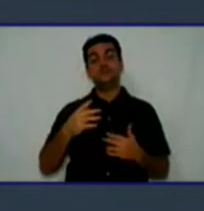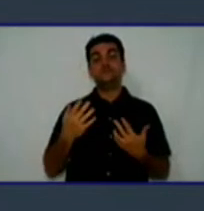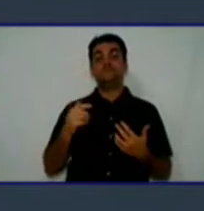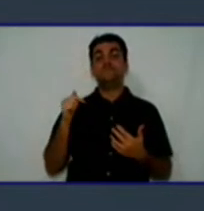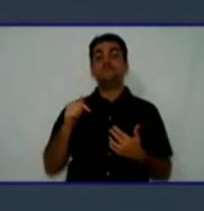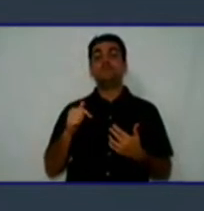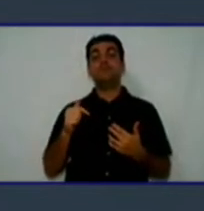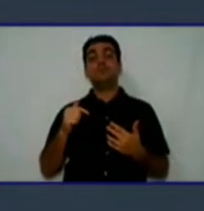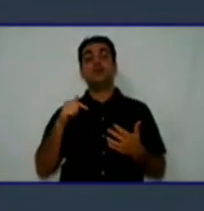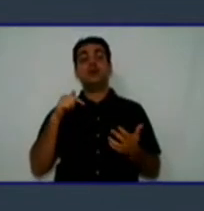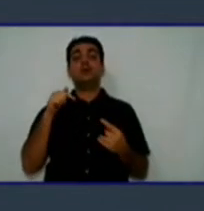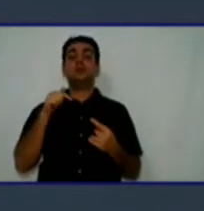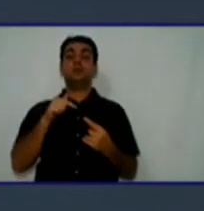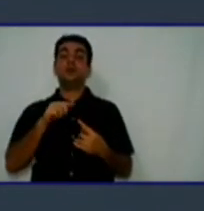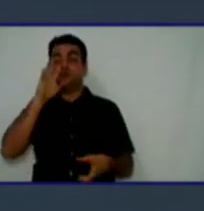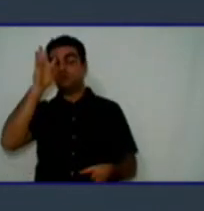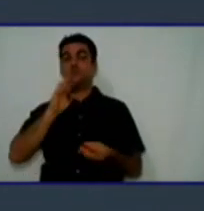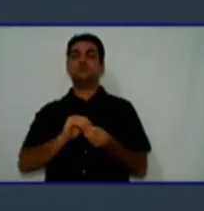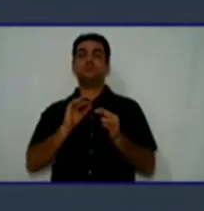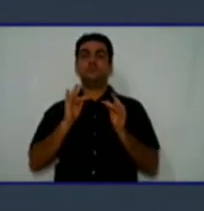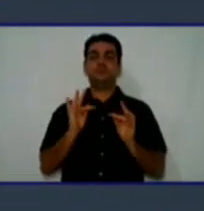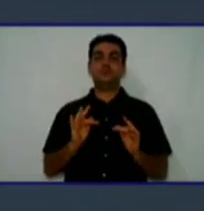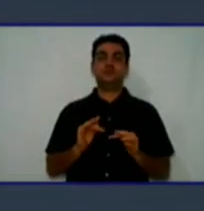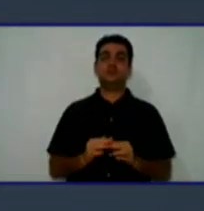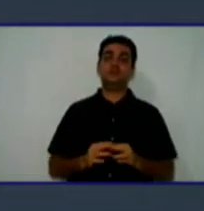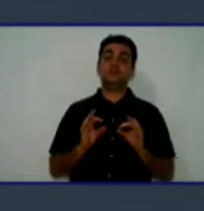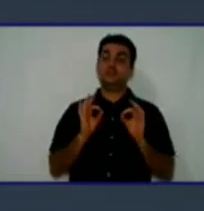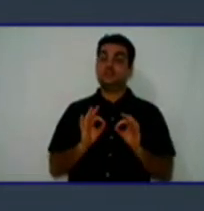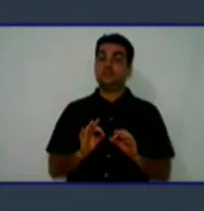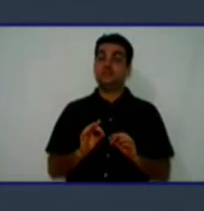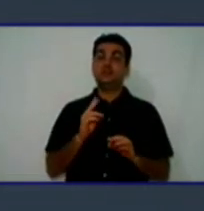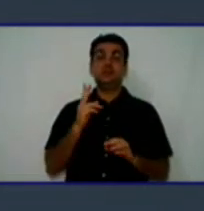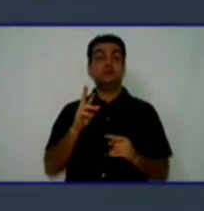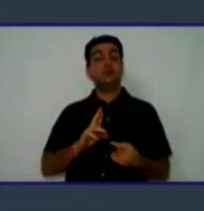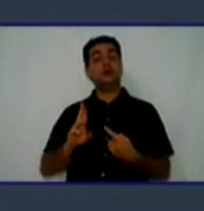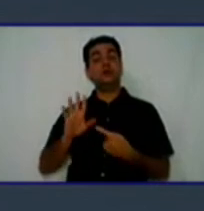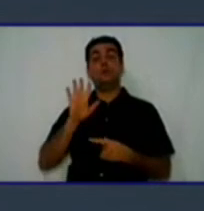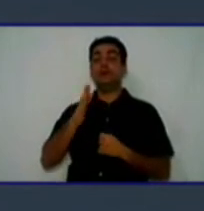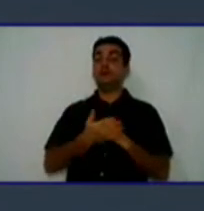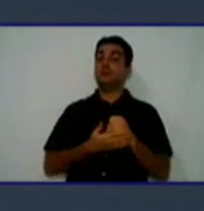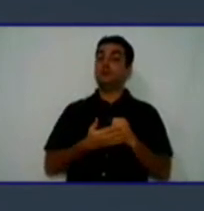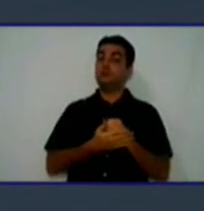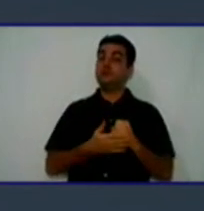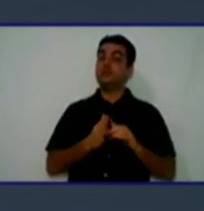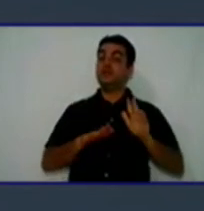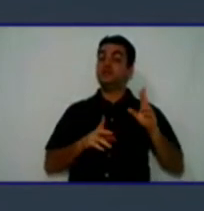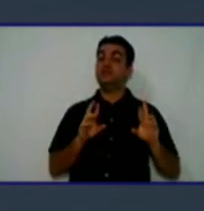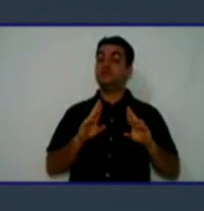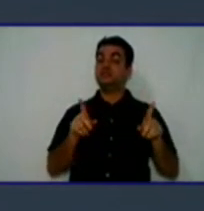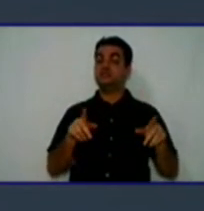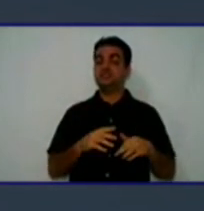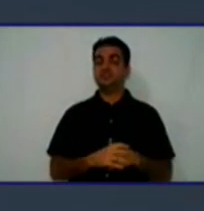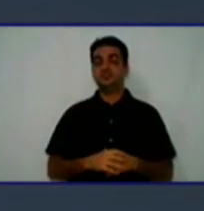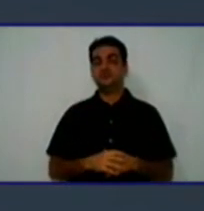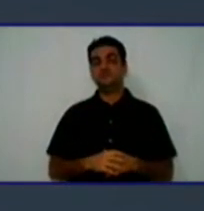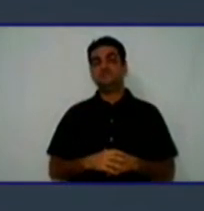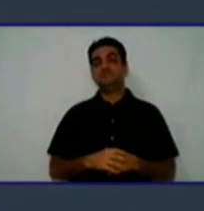para se chegar a uma conclusão igual ao do relator, porém com fundamento diferente.